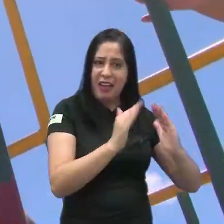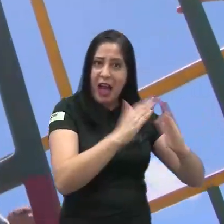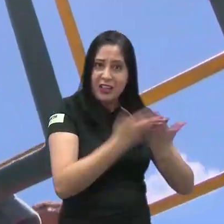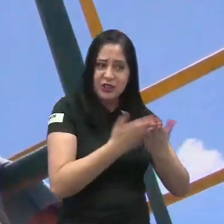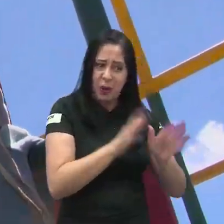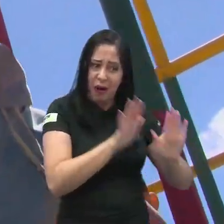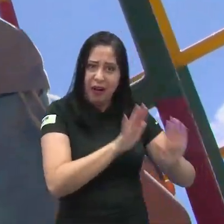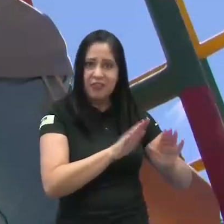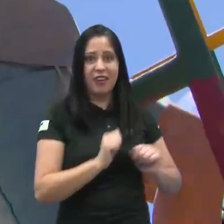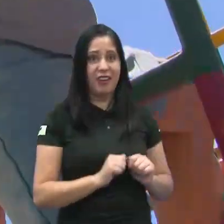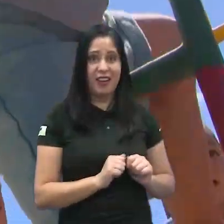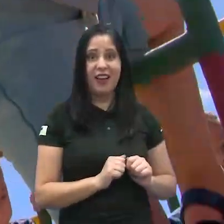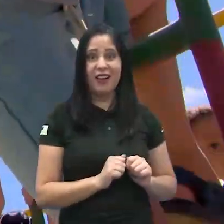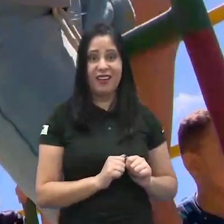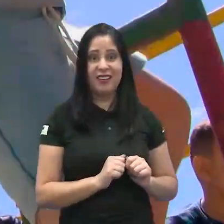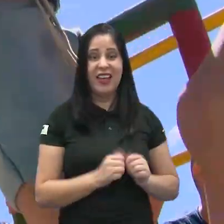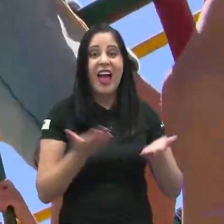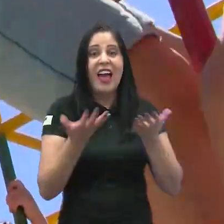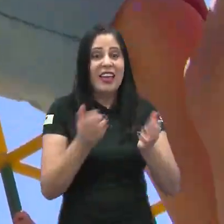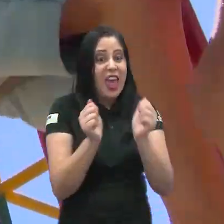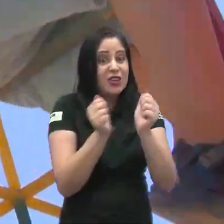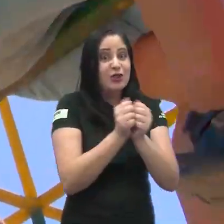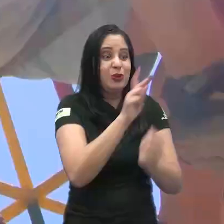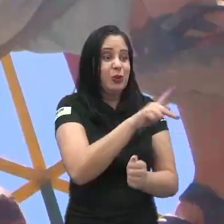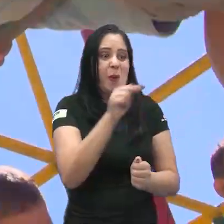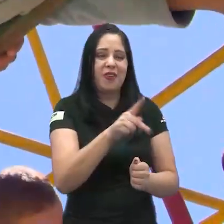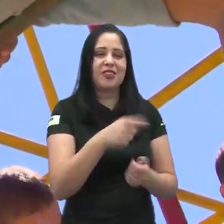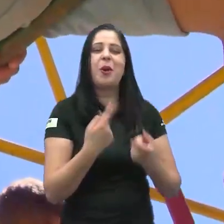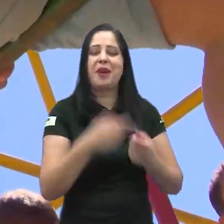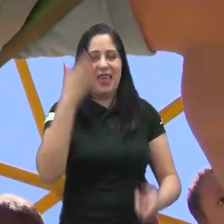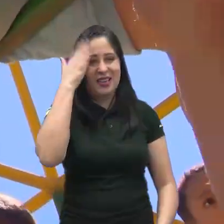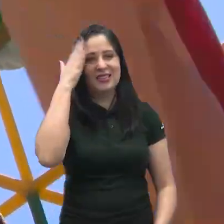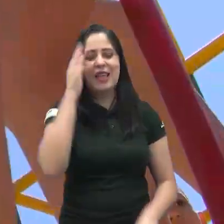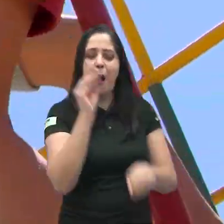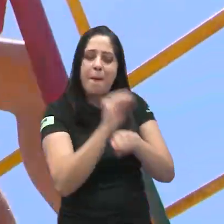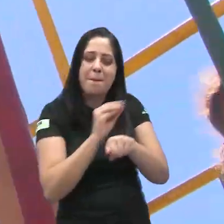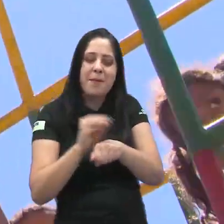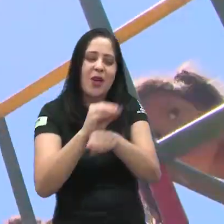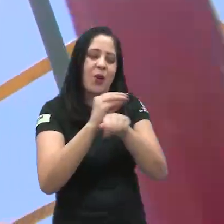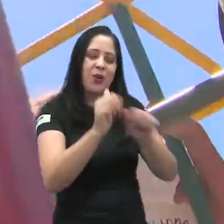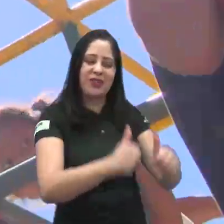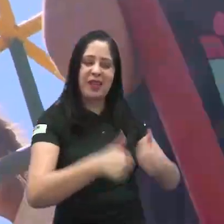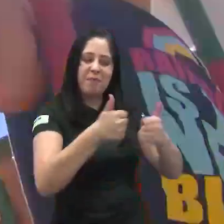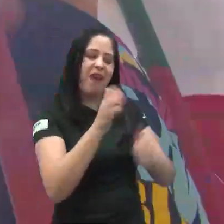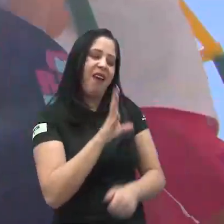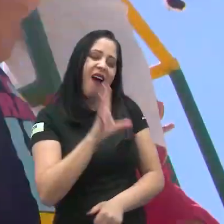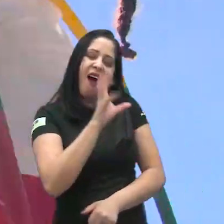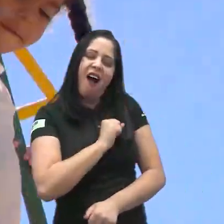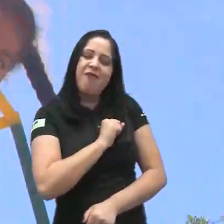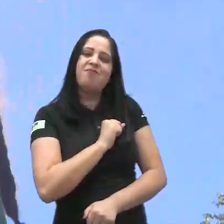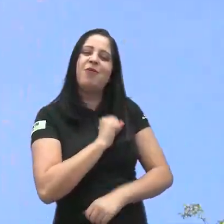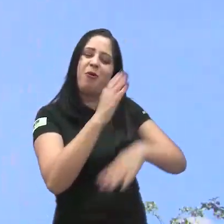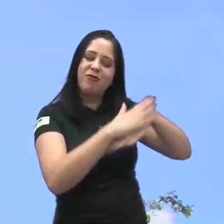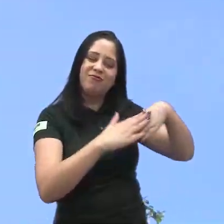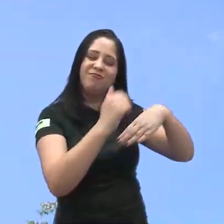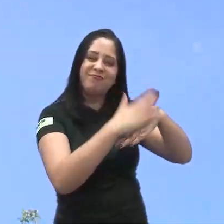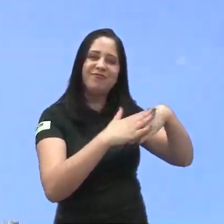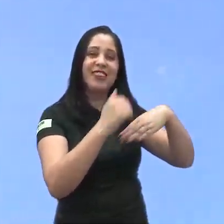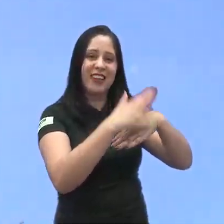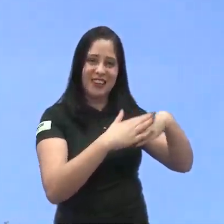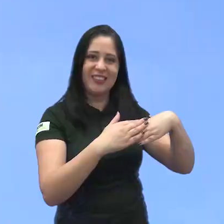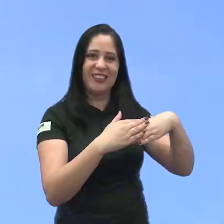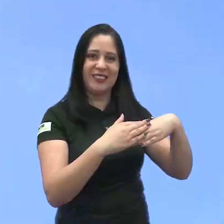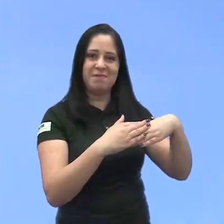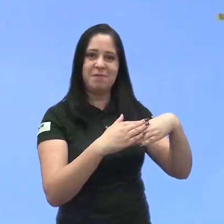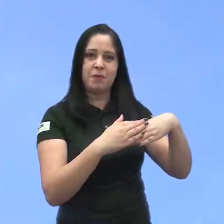professora, da auxiliar de sala, porque eles sabem que são bem cuidados, né, que são bem amados, né? E eu acho